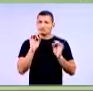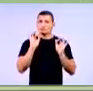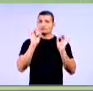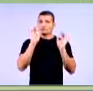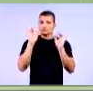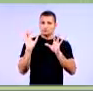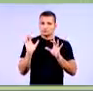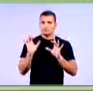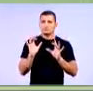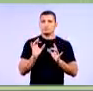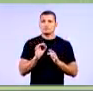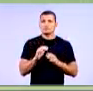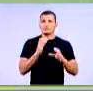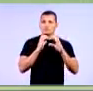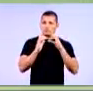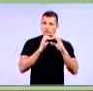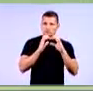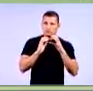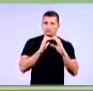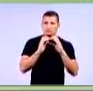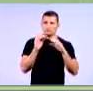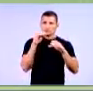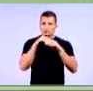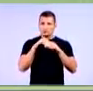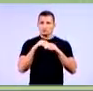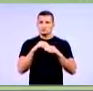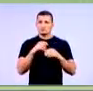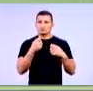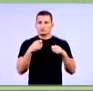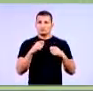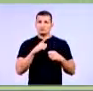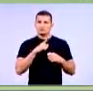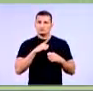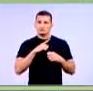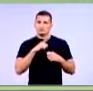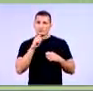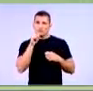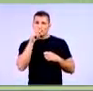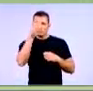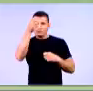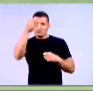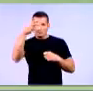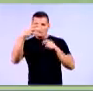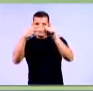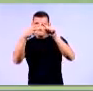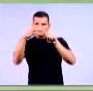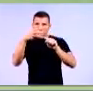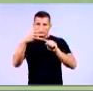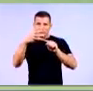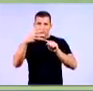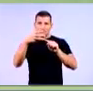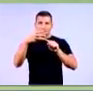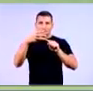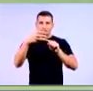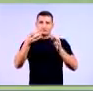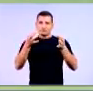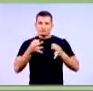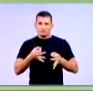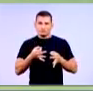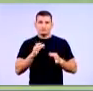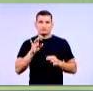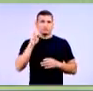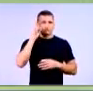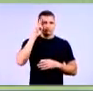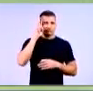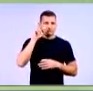A comunicação entre uma operação e outra tem que estar previsto dessa forma, em uma dessas três opções. Correto? Então, só para a gente lembrar,